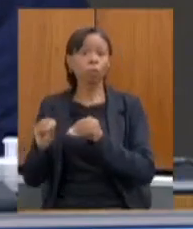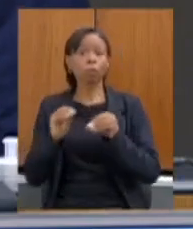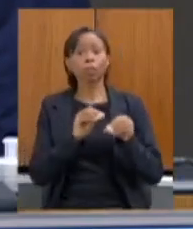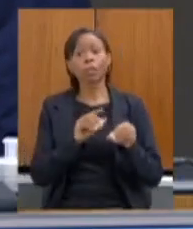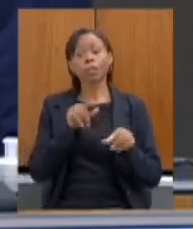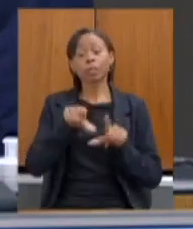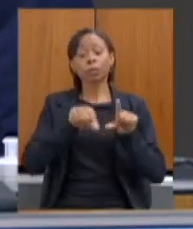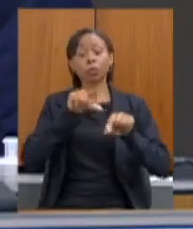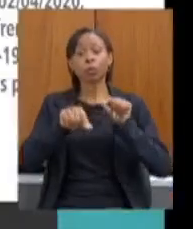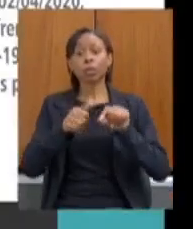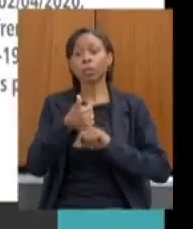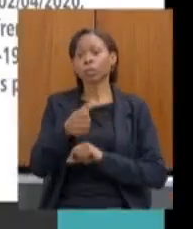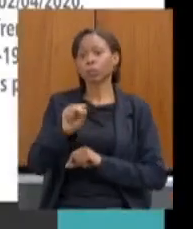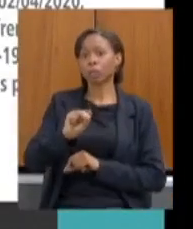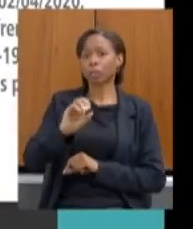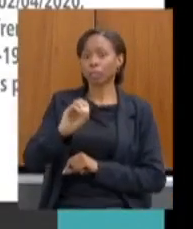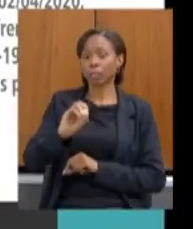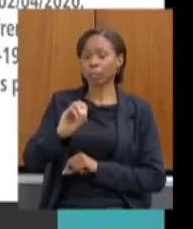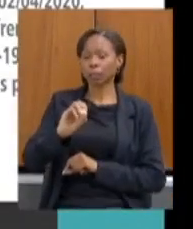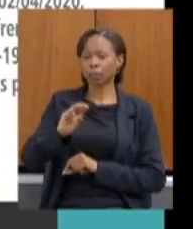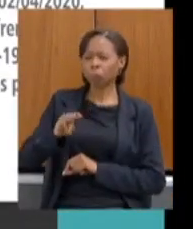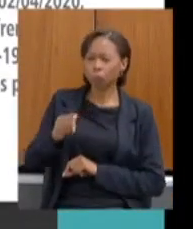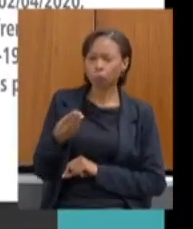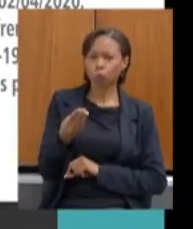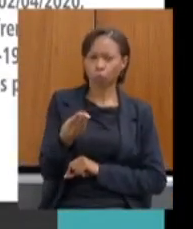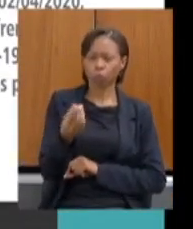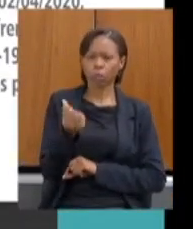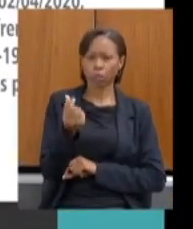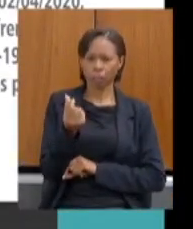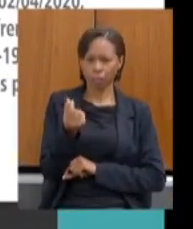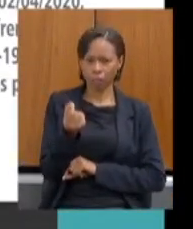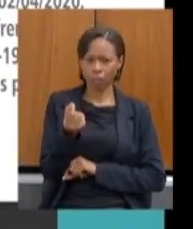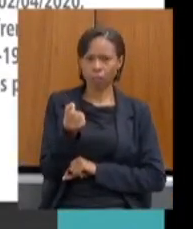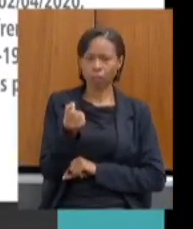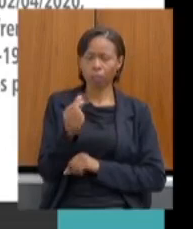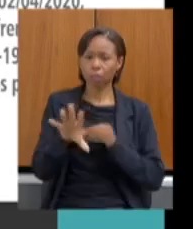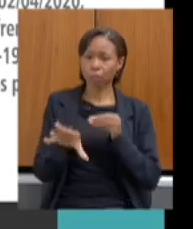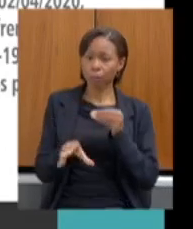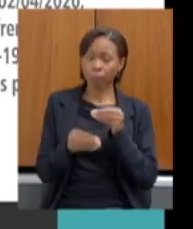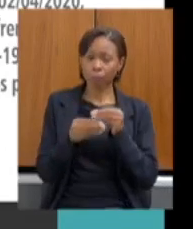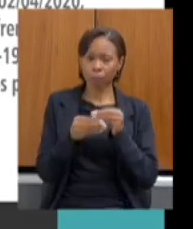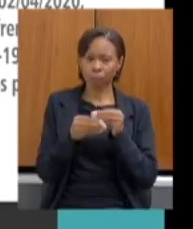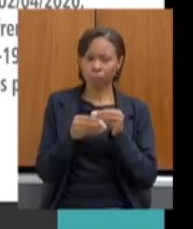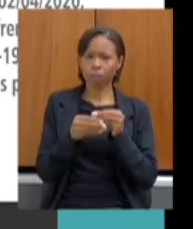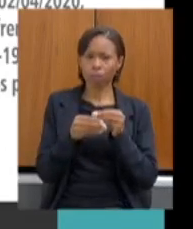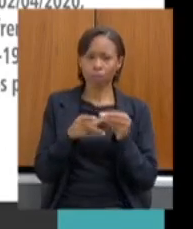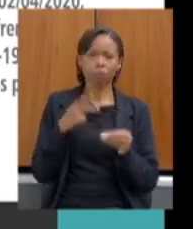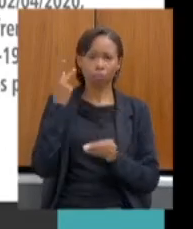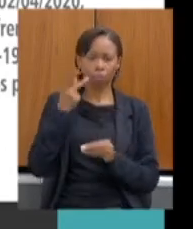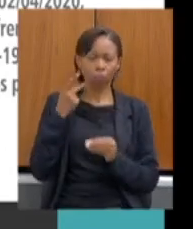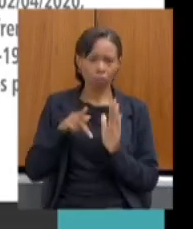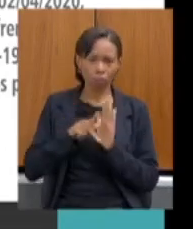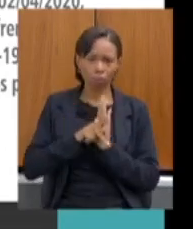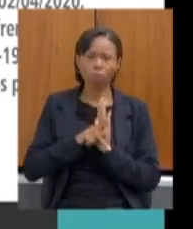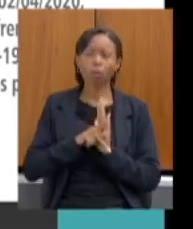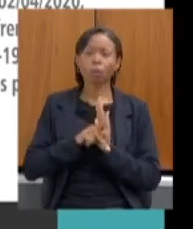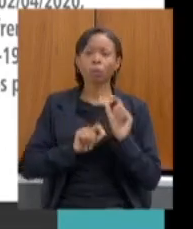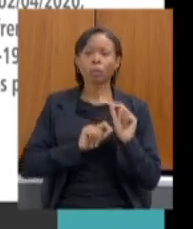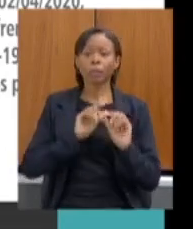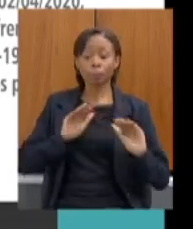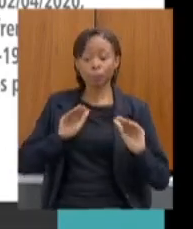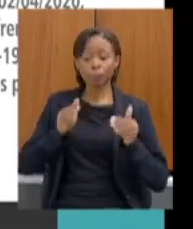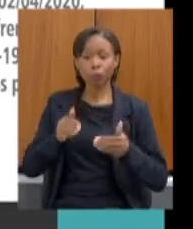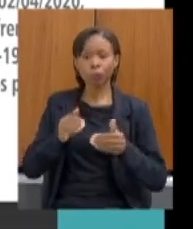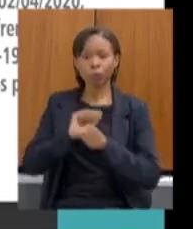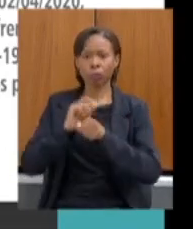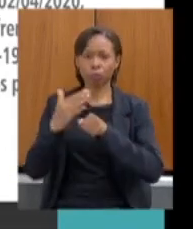de R 180 milhões de emendas parlamentares para a execução exclusiva do Covid-19. Todos